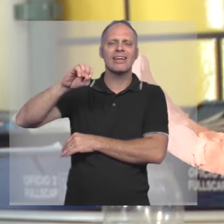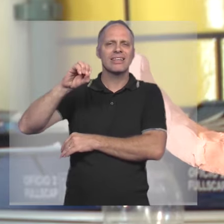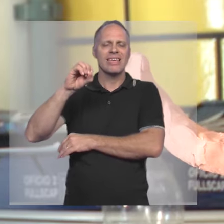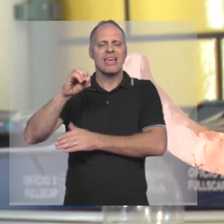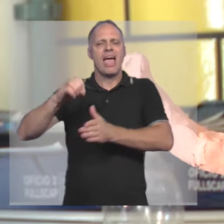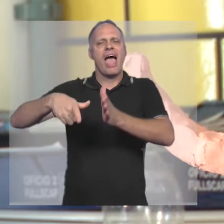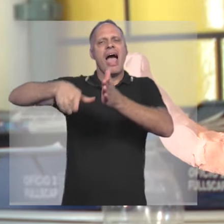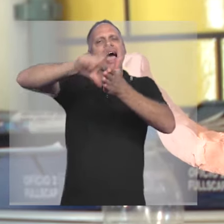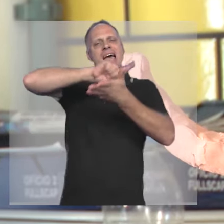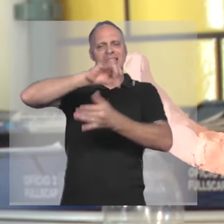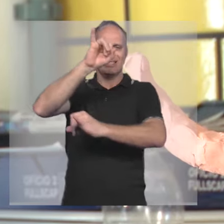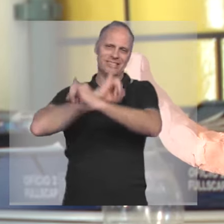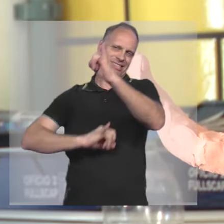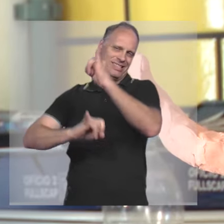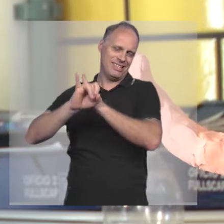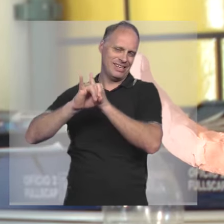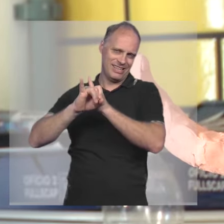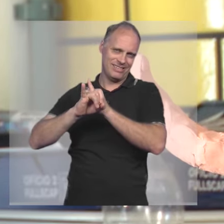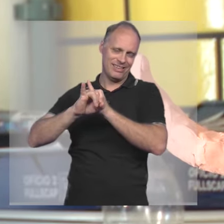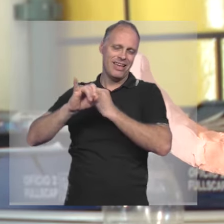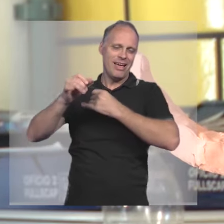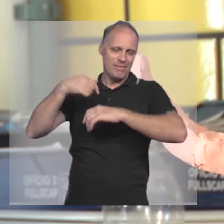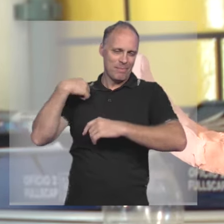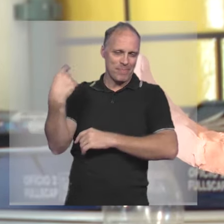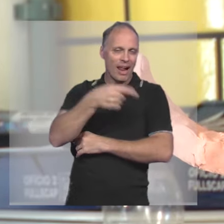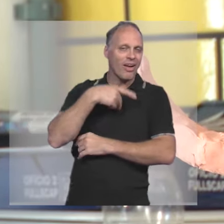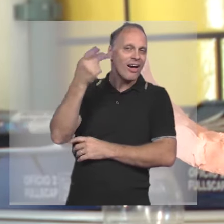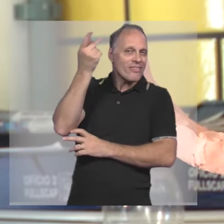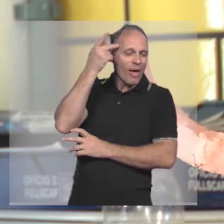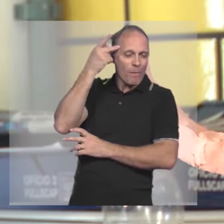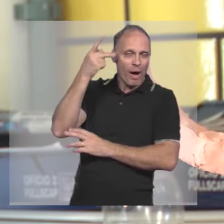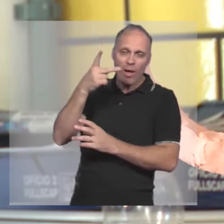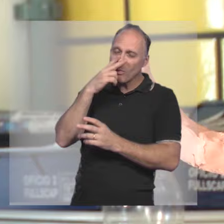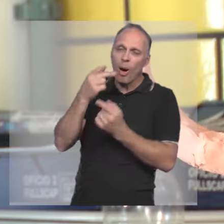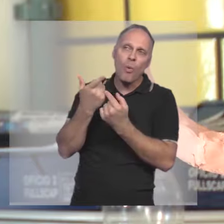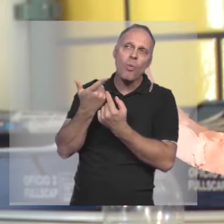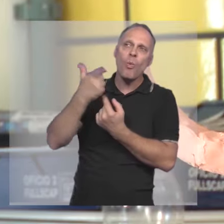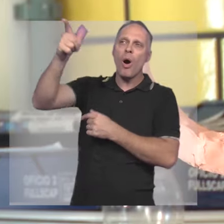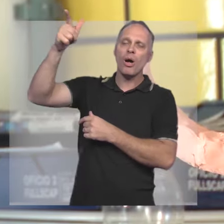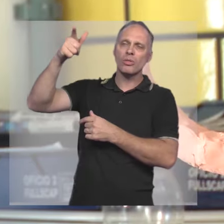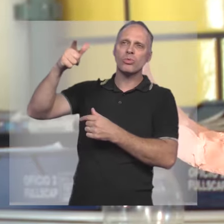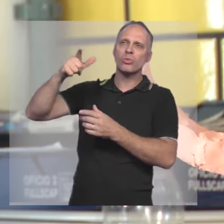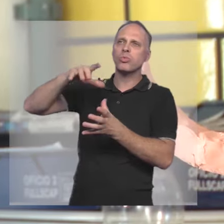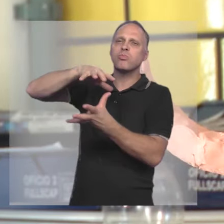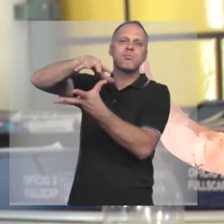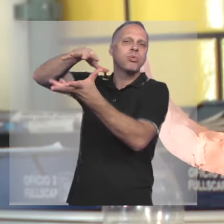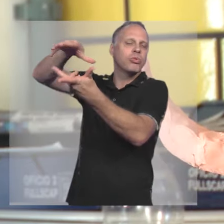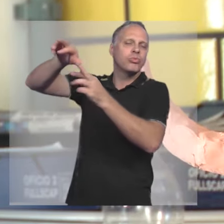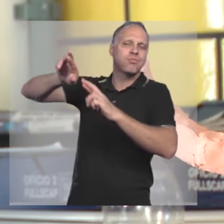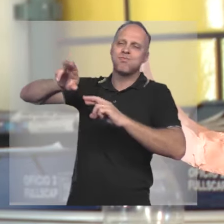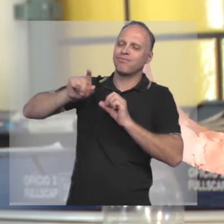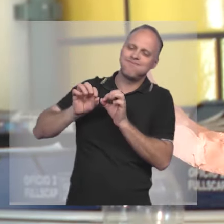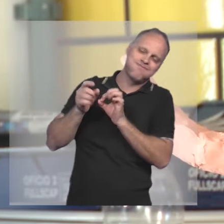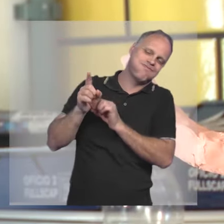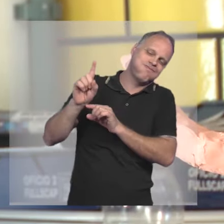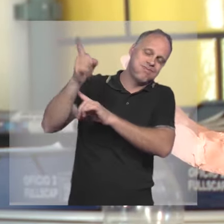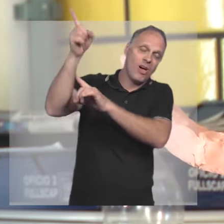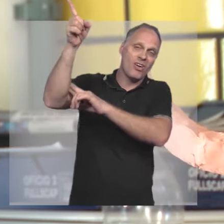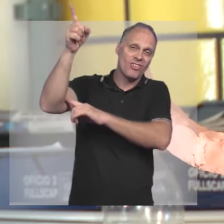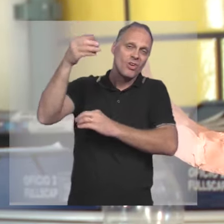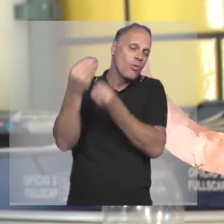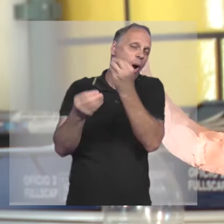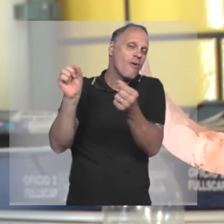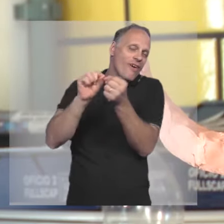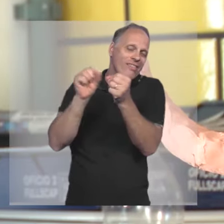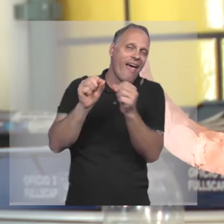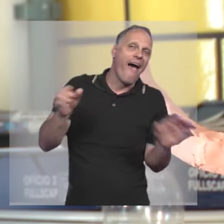geração pré-internet. Pra gente, São Paulo era tão distante quanto outro planeta. A gente não conseguia fazer a nossa voz ser